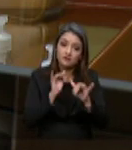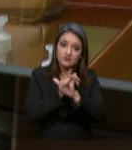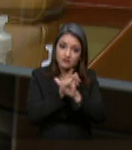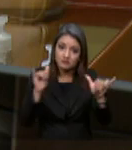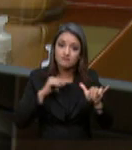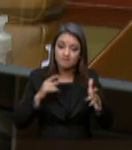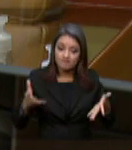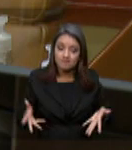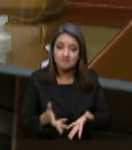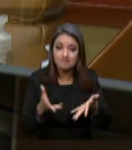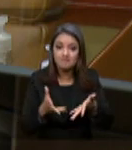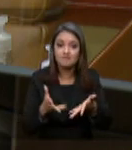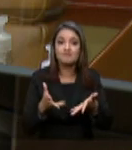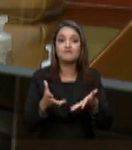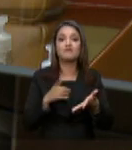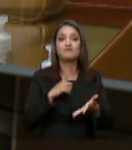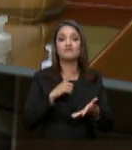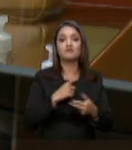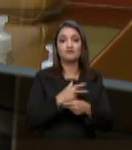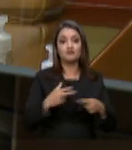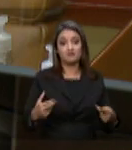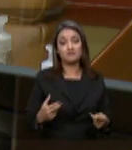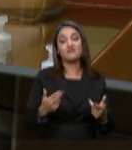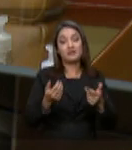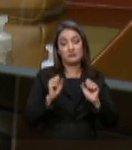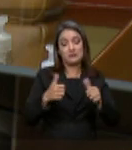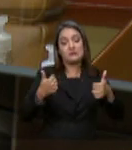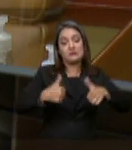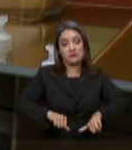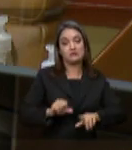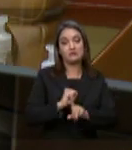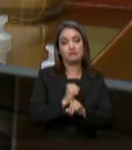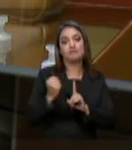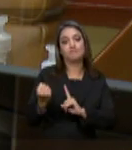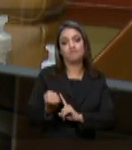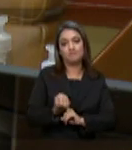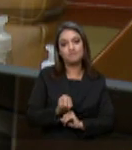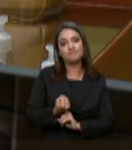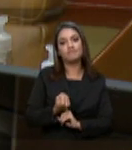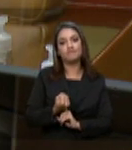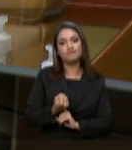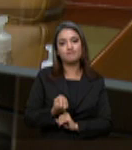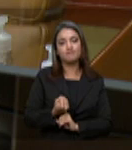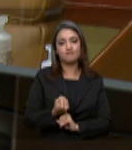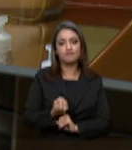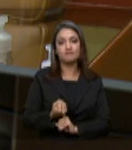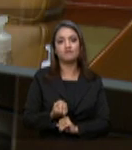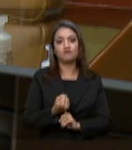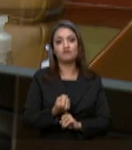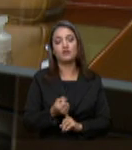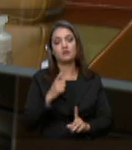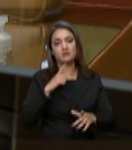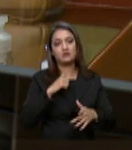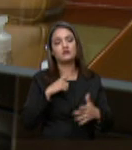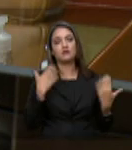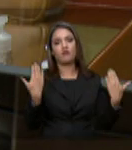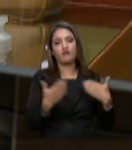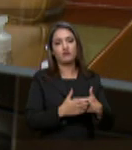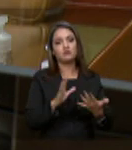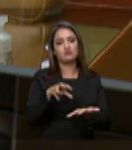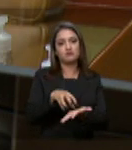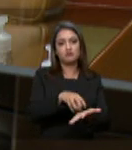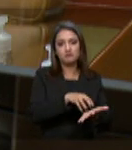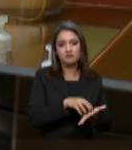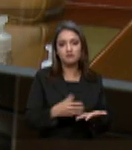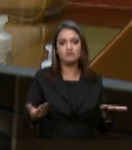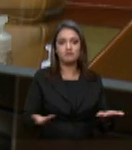excitação que pode levar a situações Em uma sociedade em detrimento portanto das instituições em detrimento não